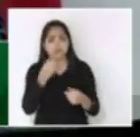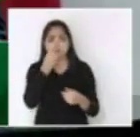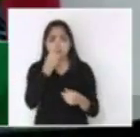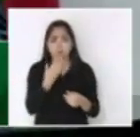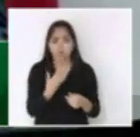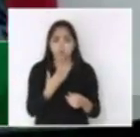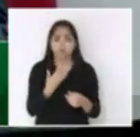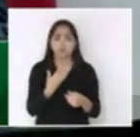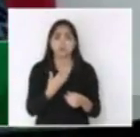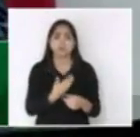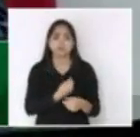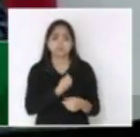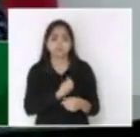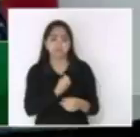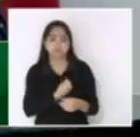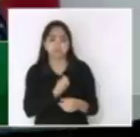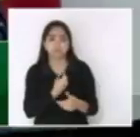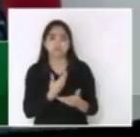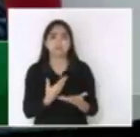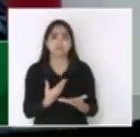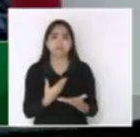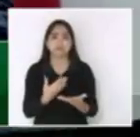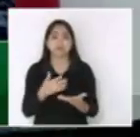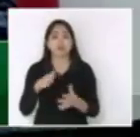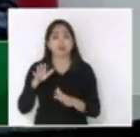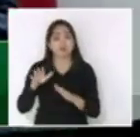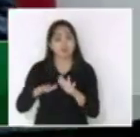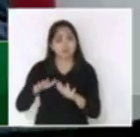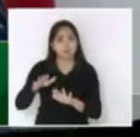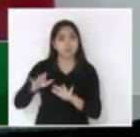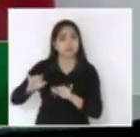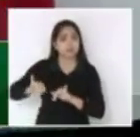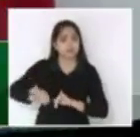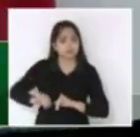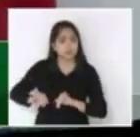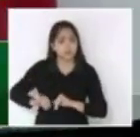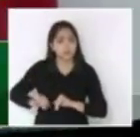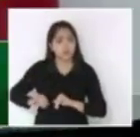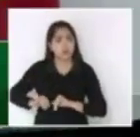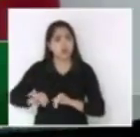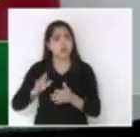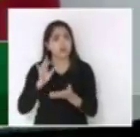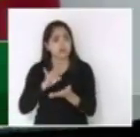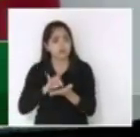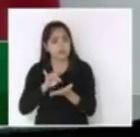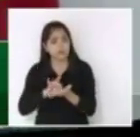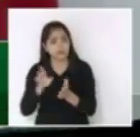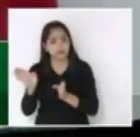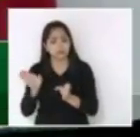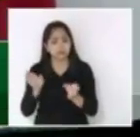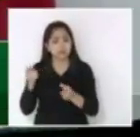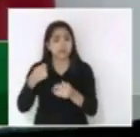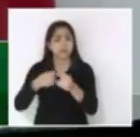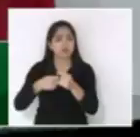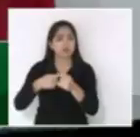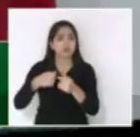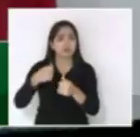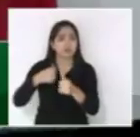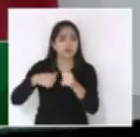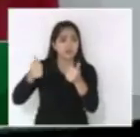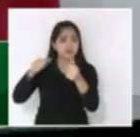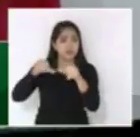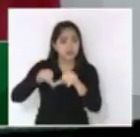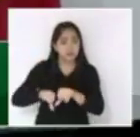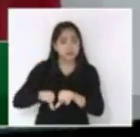qualidade, estamos sofrendo um pouco, é bem verdade, com a crise. A crise nacional, que não